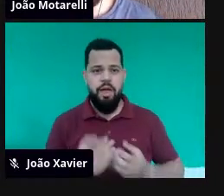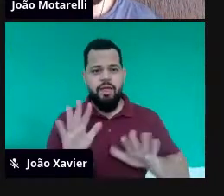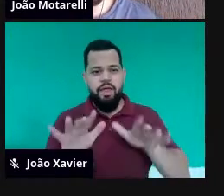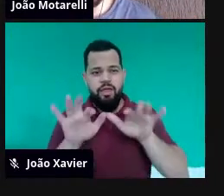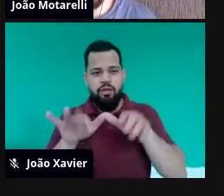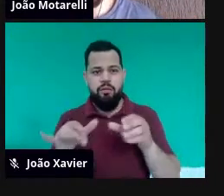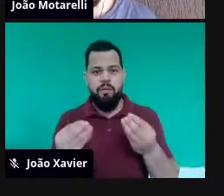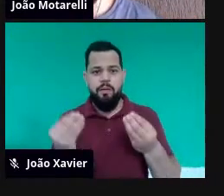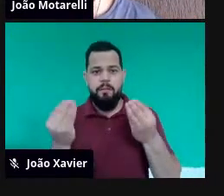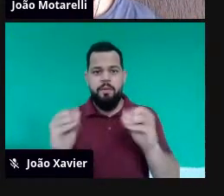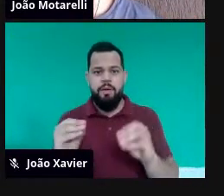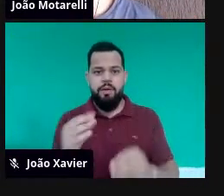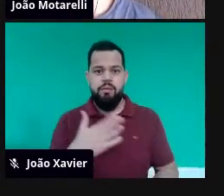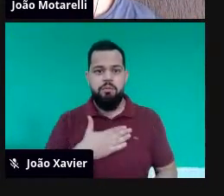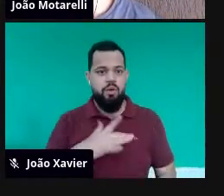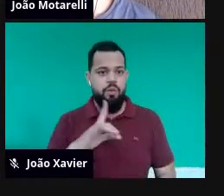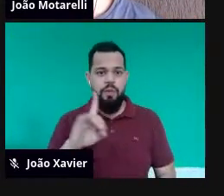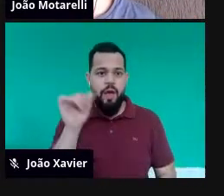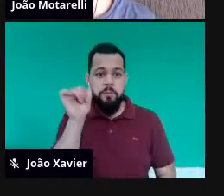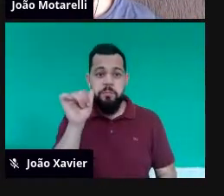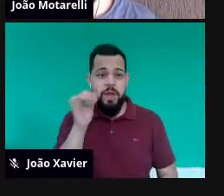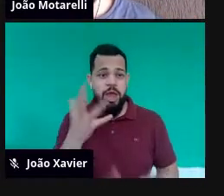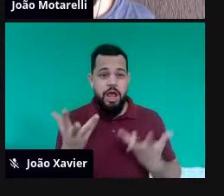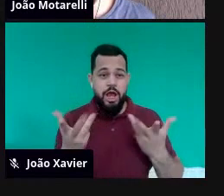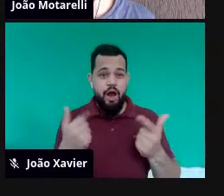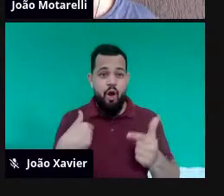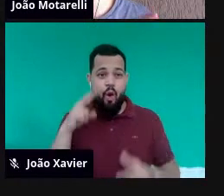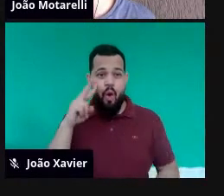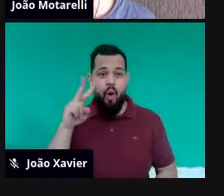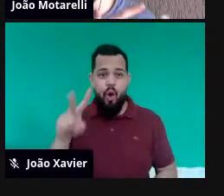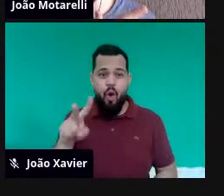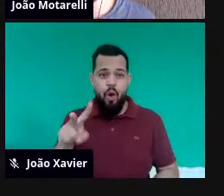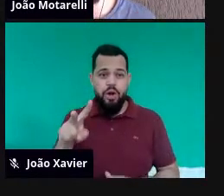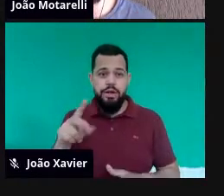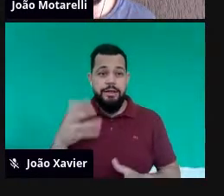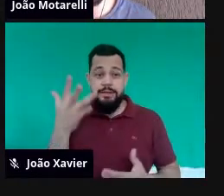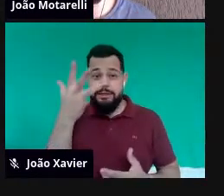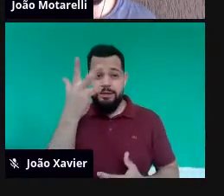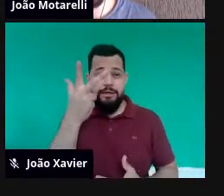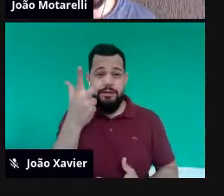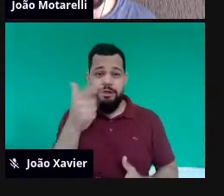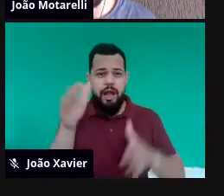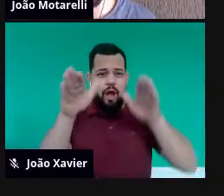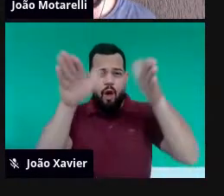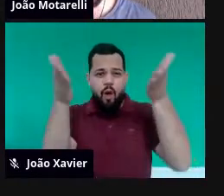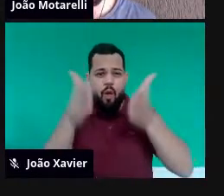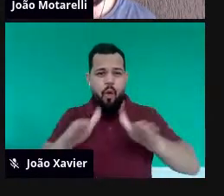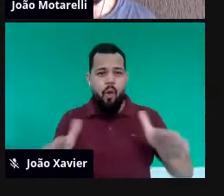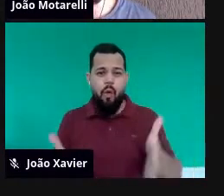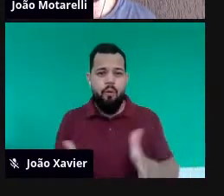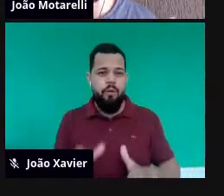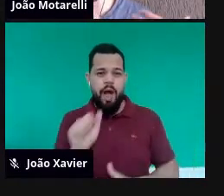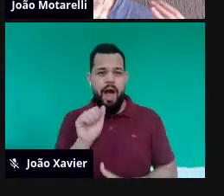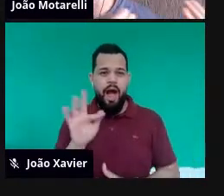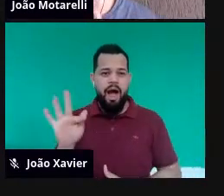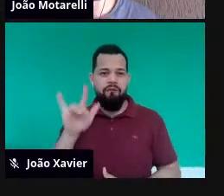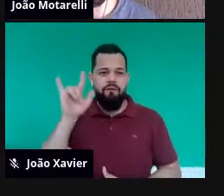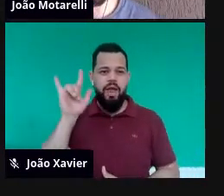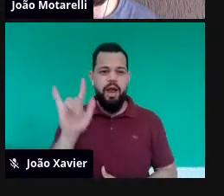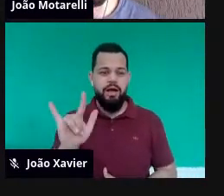bunda dessas, deusa, olha essa panturrilha, essa perna, essa barriga, esse corpo, te amo. Ou seja, existe